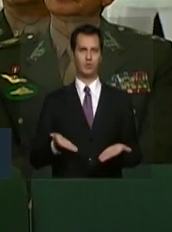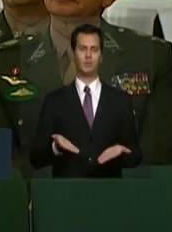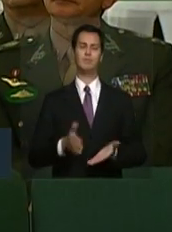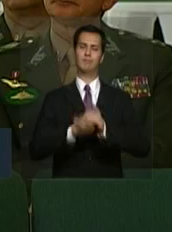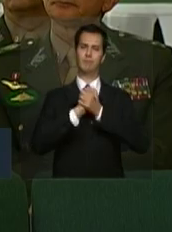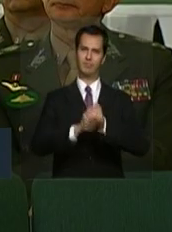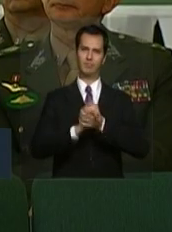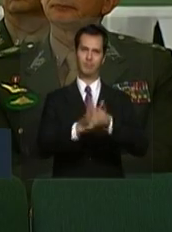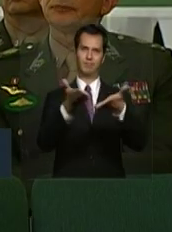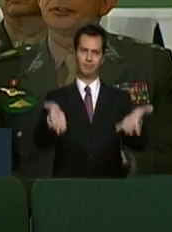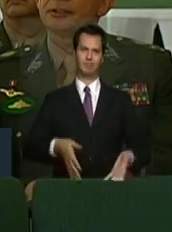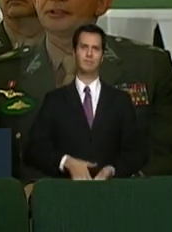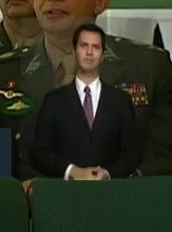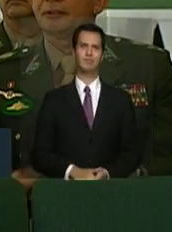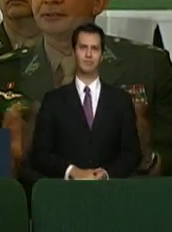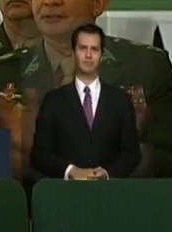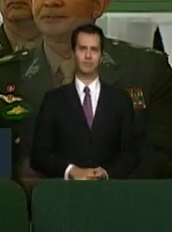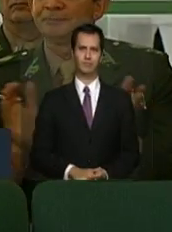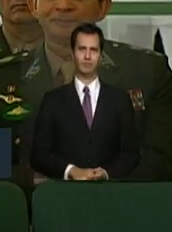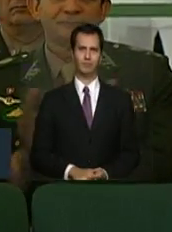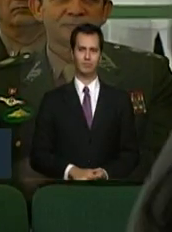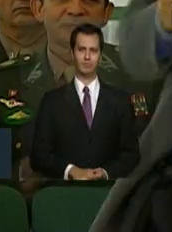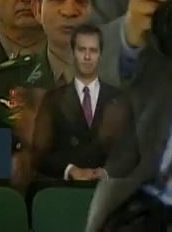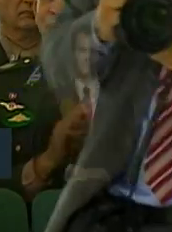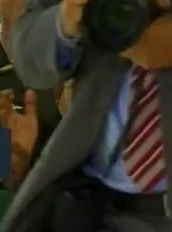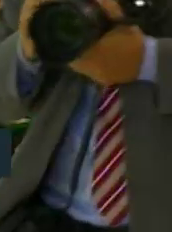Meus parabéns.